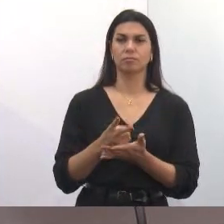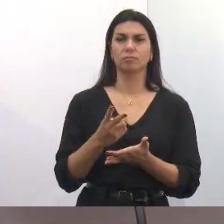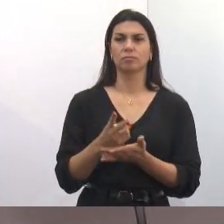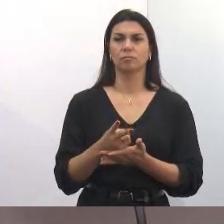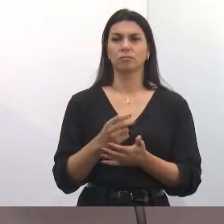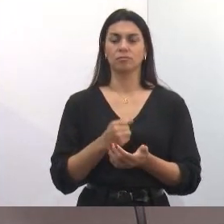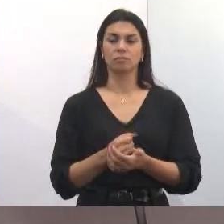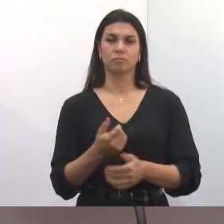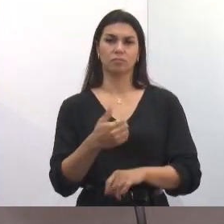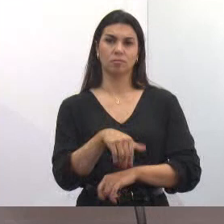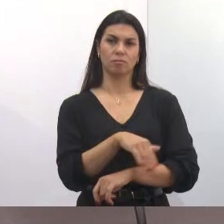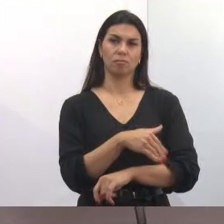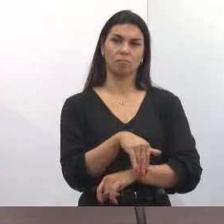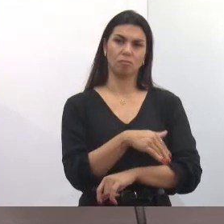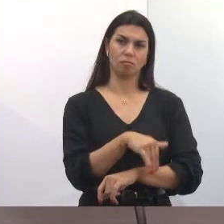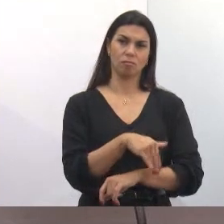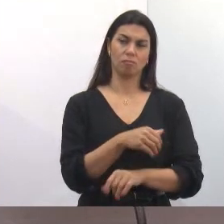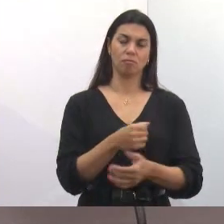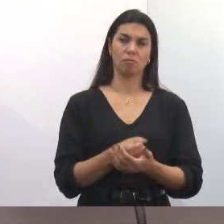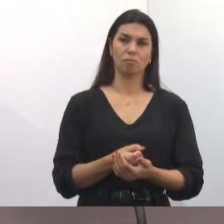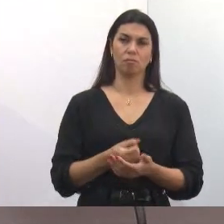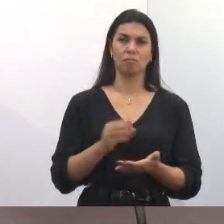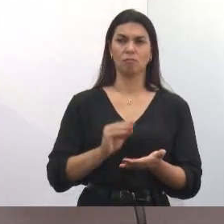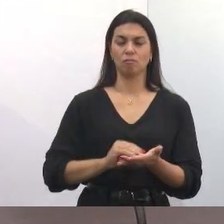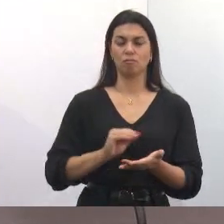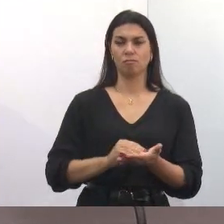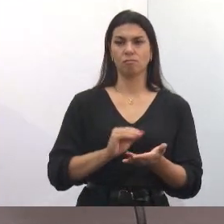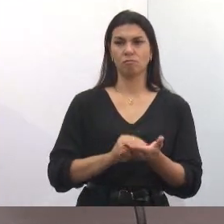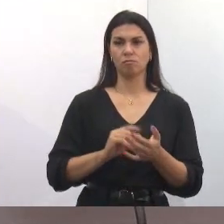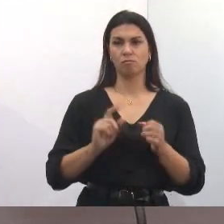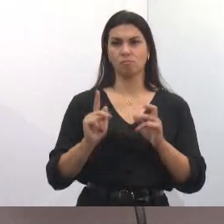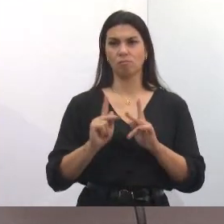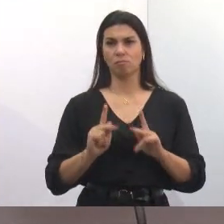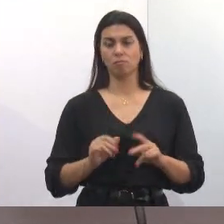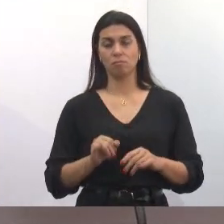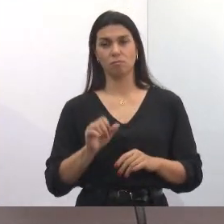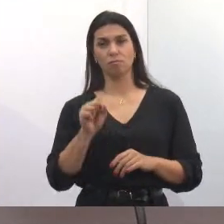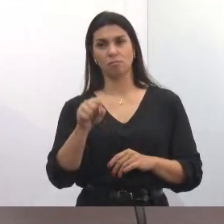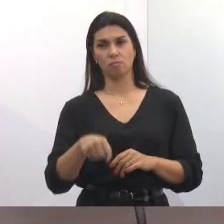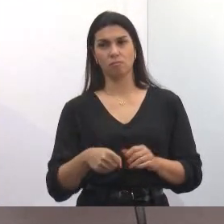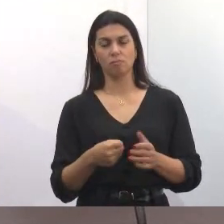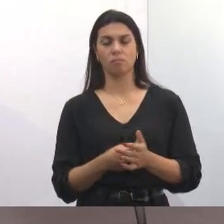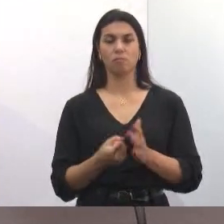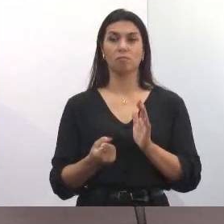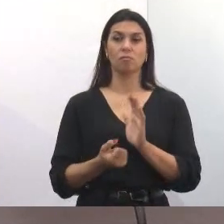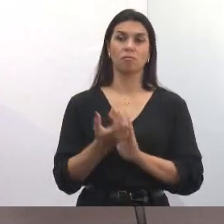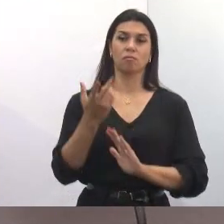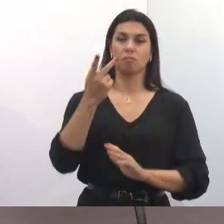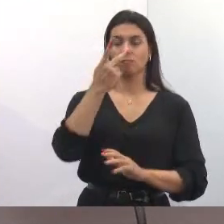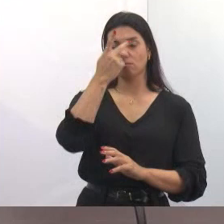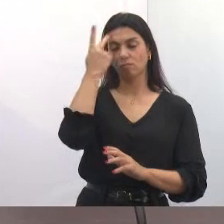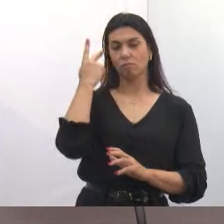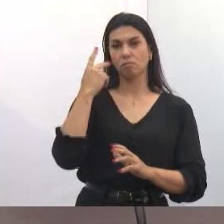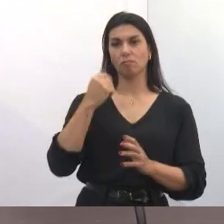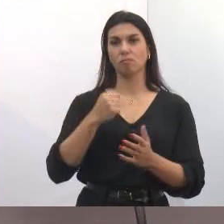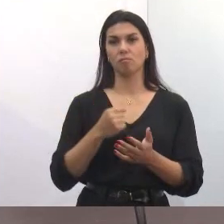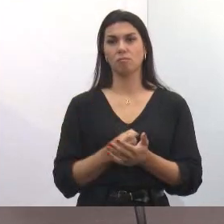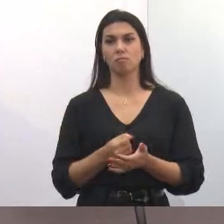nessa rua devido à perturbação de sossego? Se sim, mencionar a quantidade e, por gentileza, fornecer